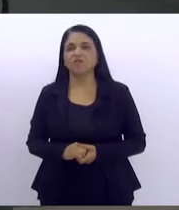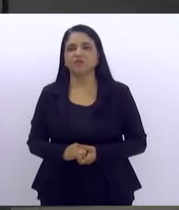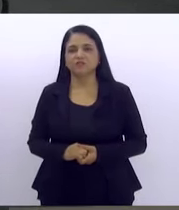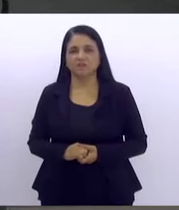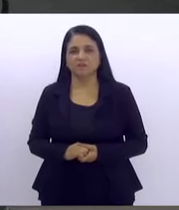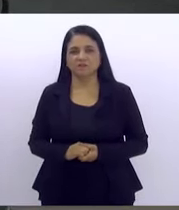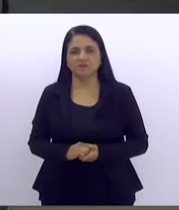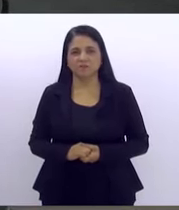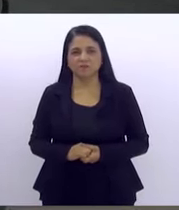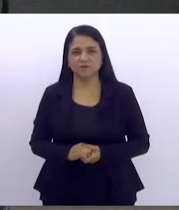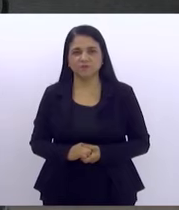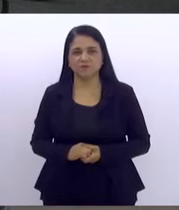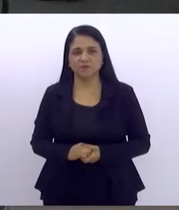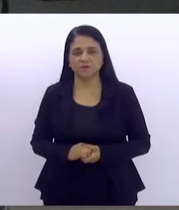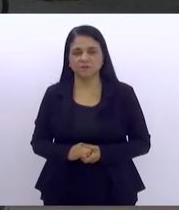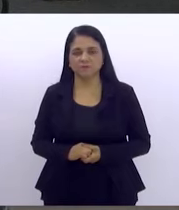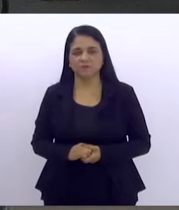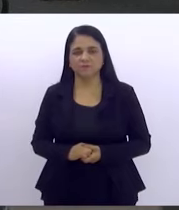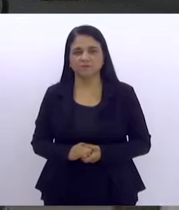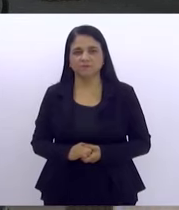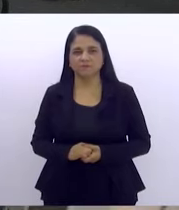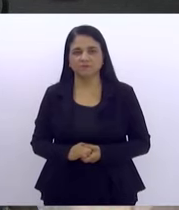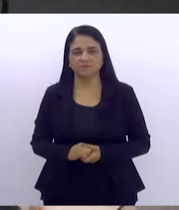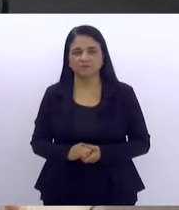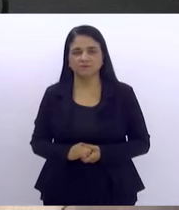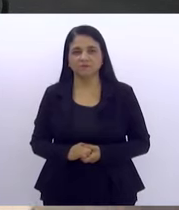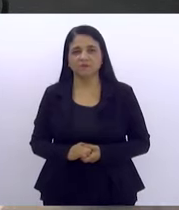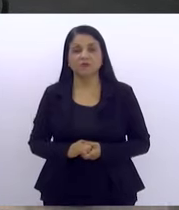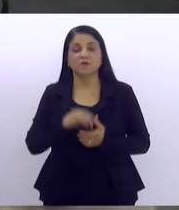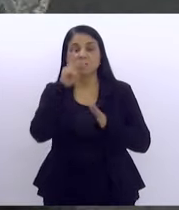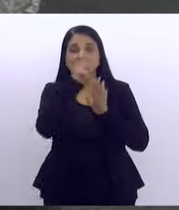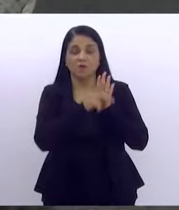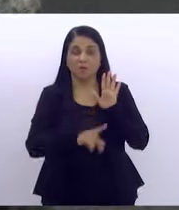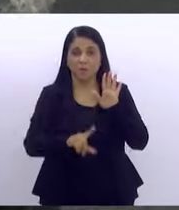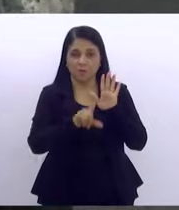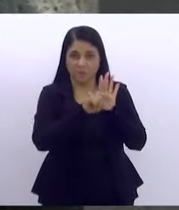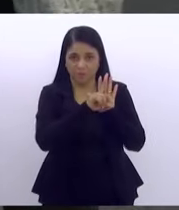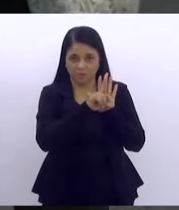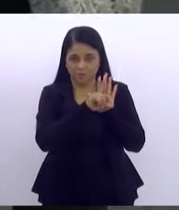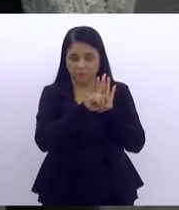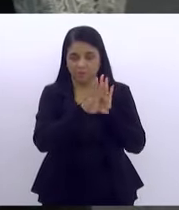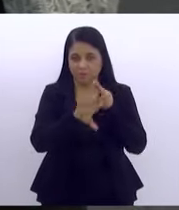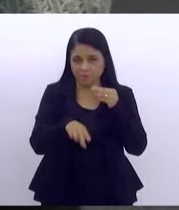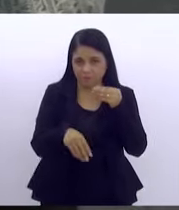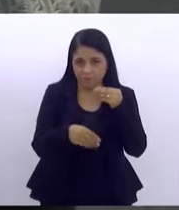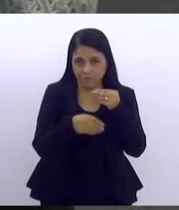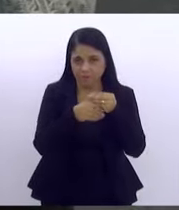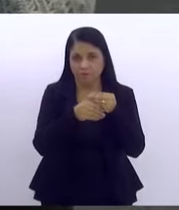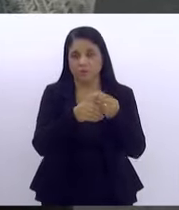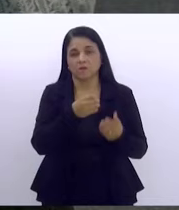Senhor presidente, o projeto de lei complementar